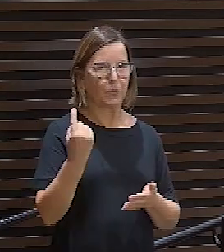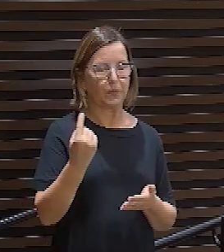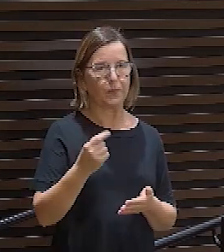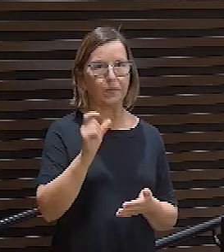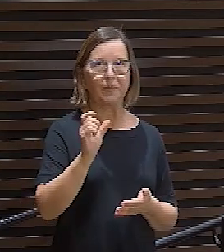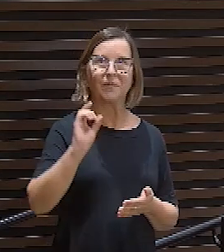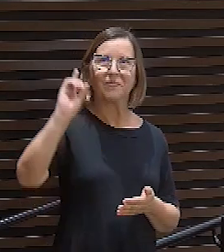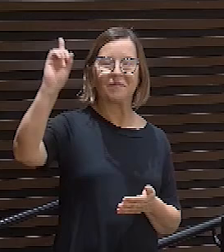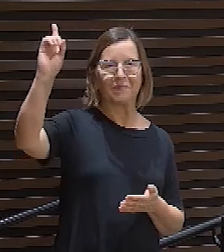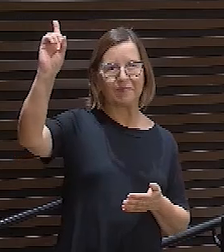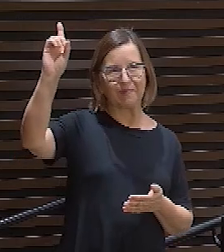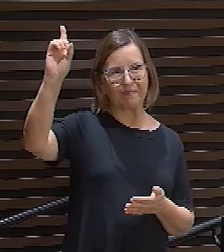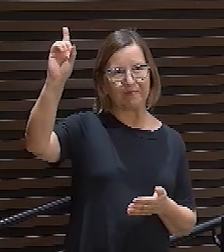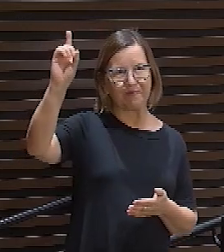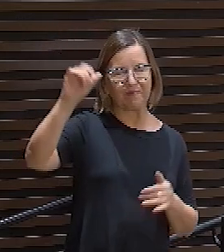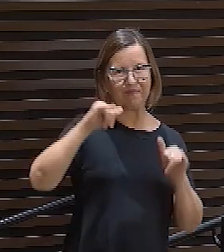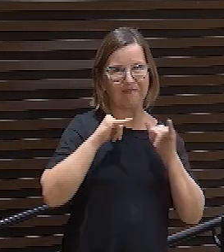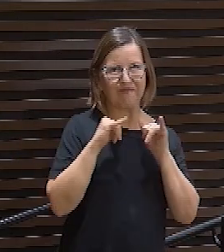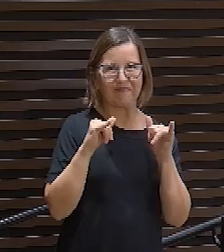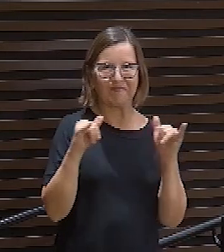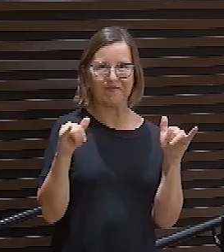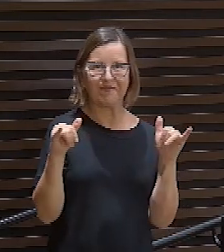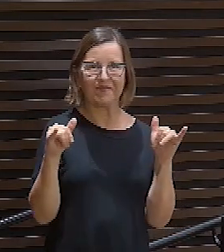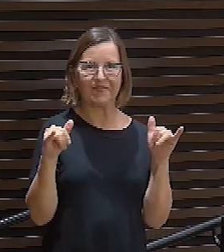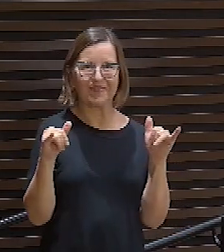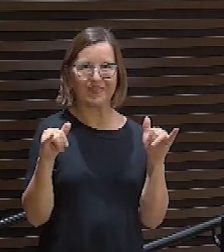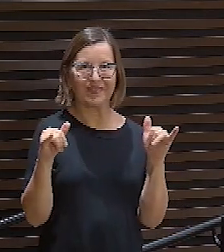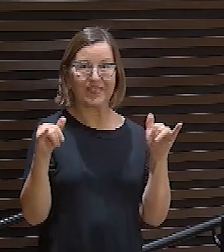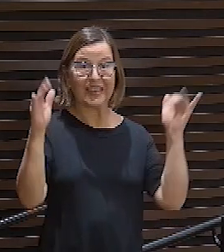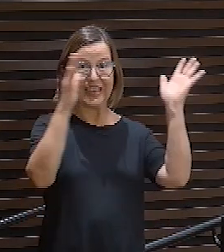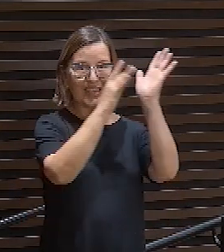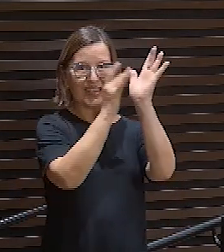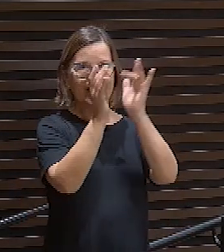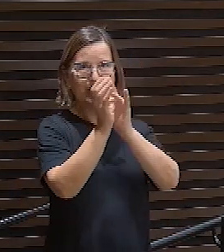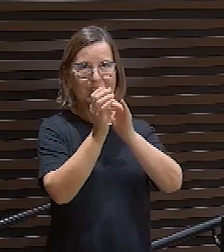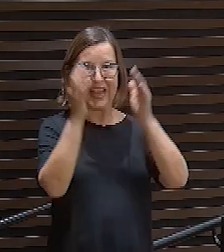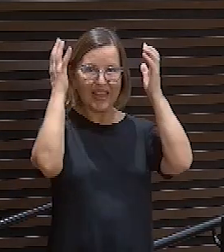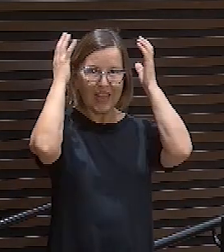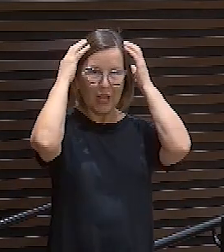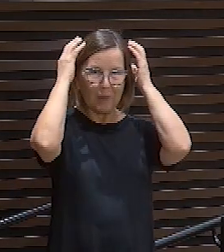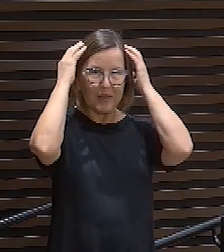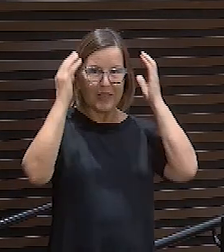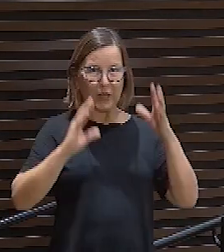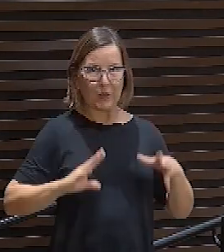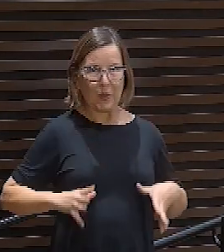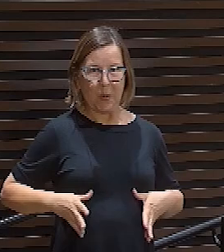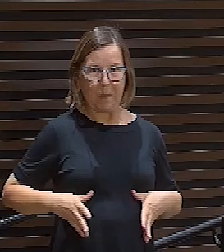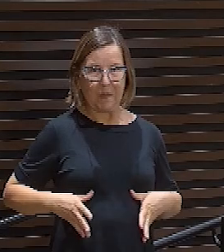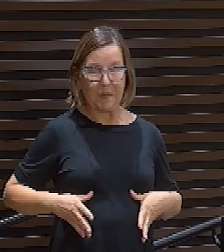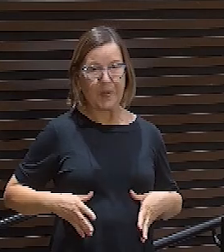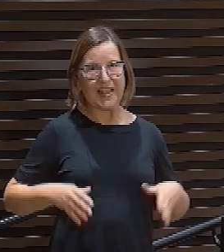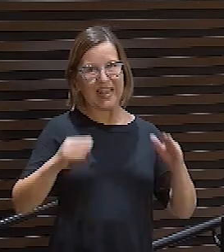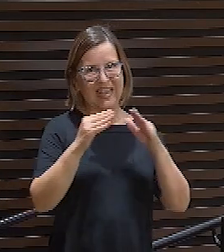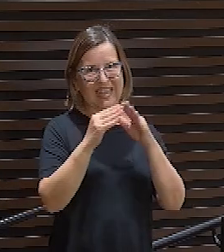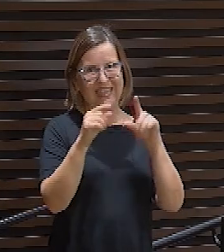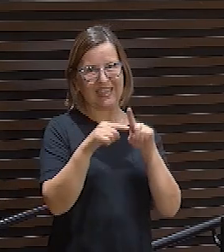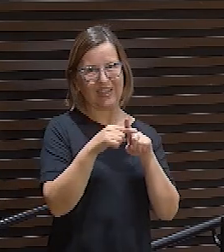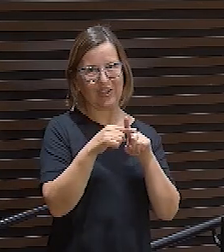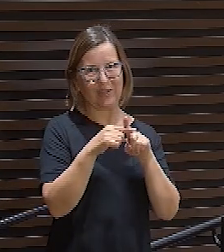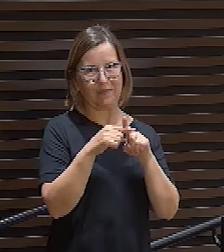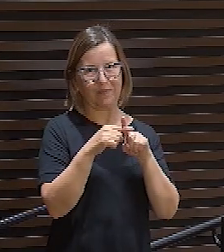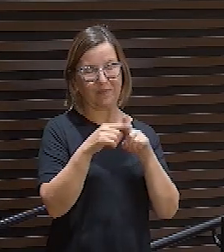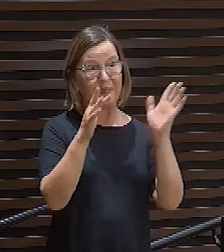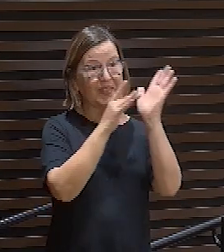de Deus, ela diz assim: Ele é a cabeça do corpo da igreja. Ele é